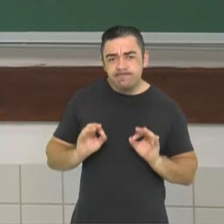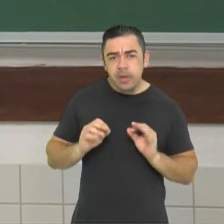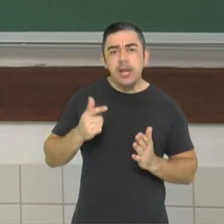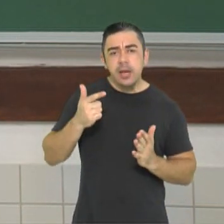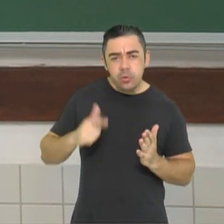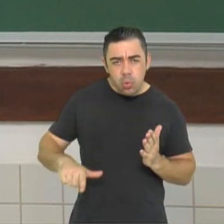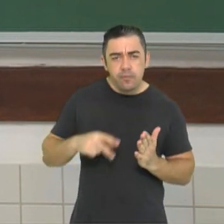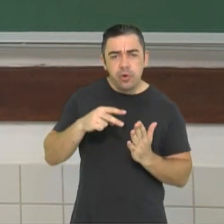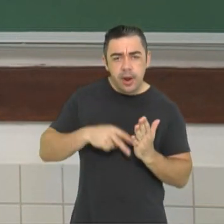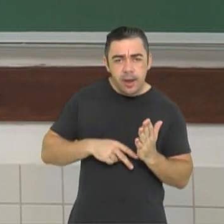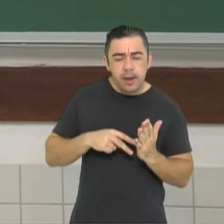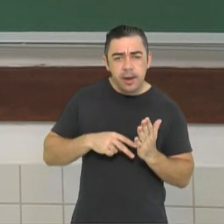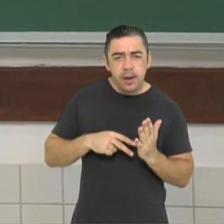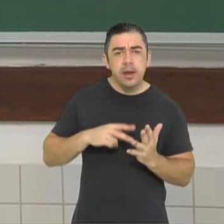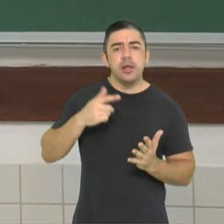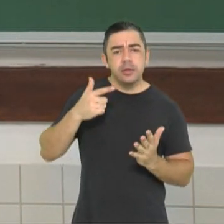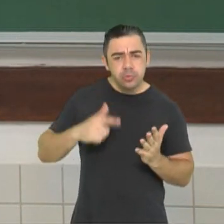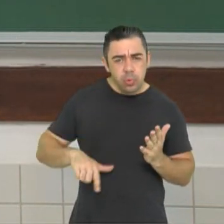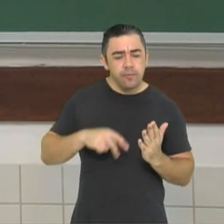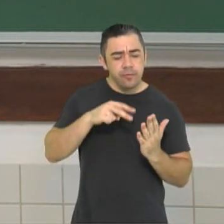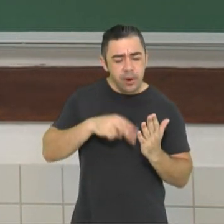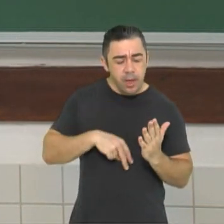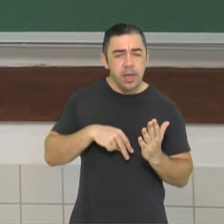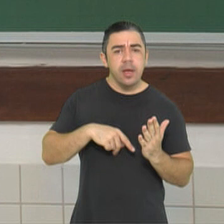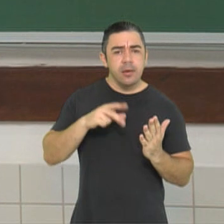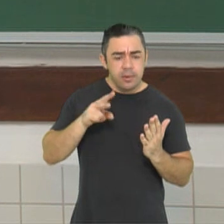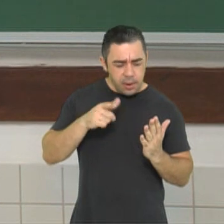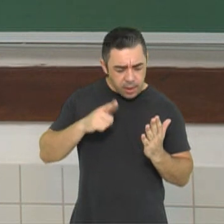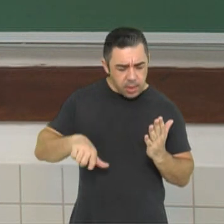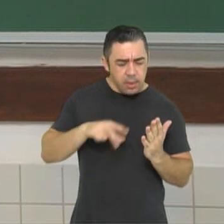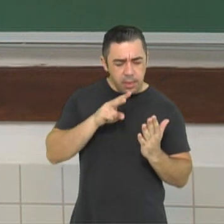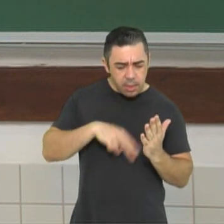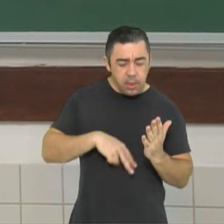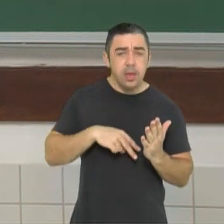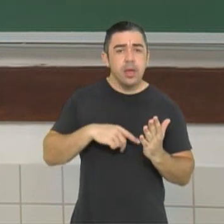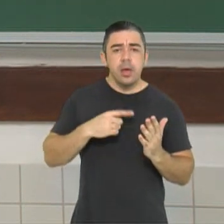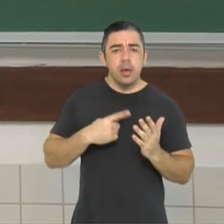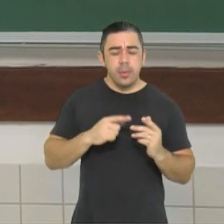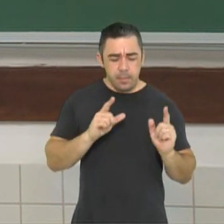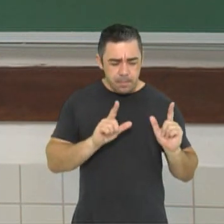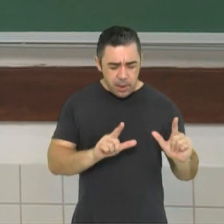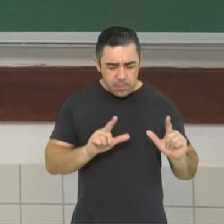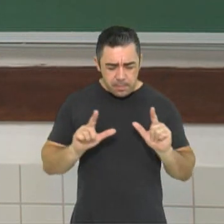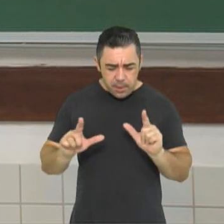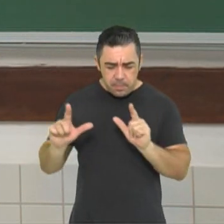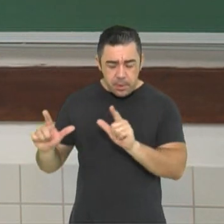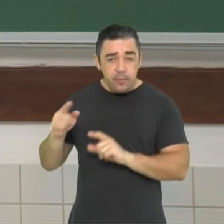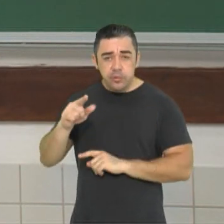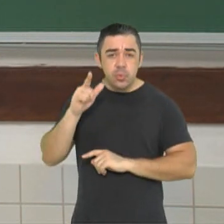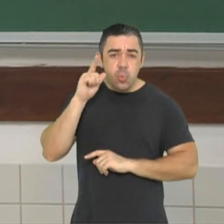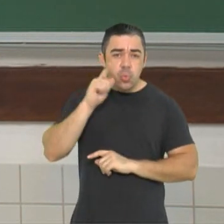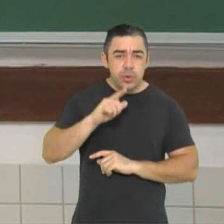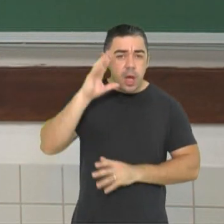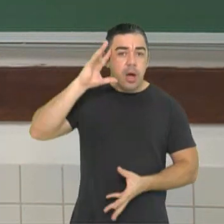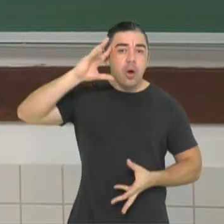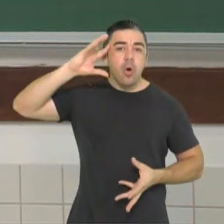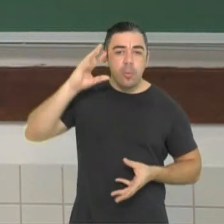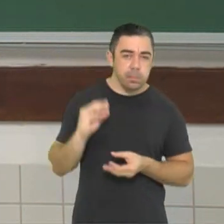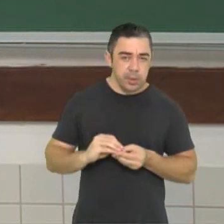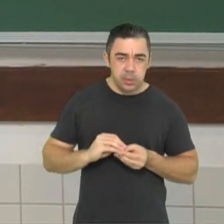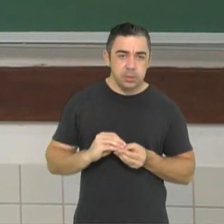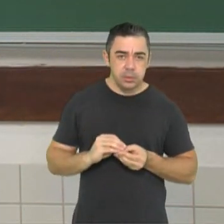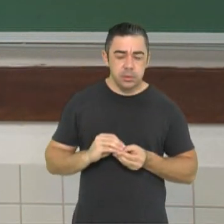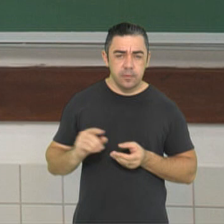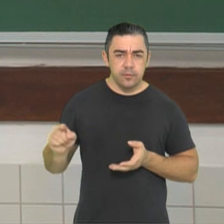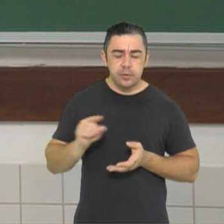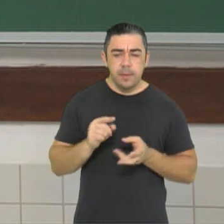leia novamente. Leia de novo e de novo, leia por partes para ver se você consegue ali ir alimentando a